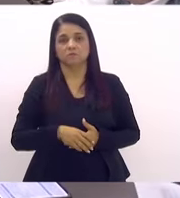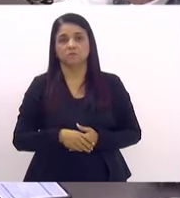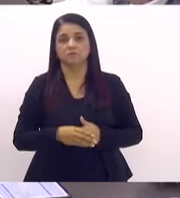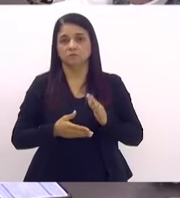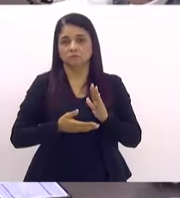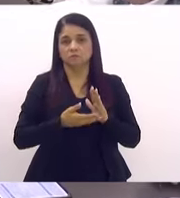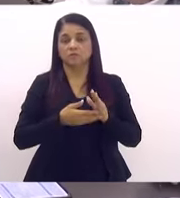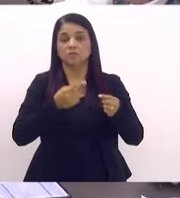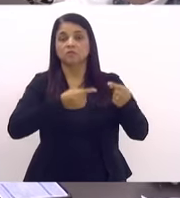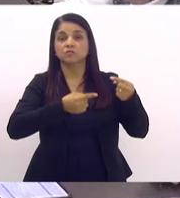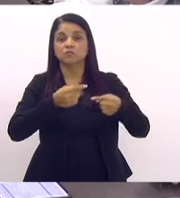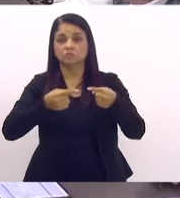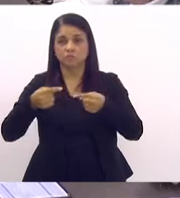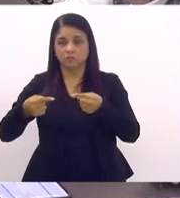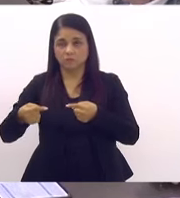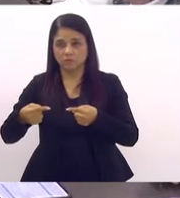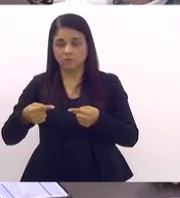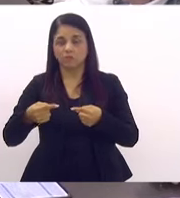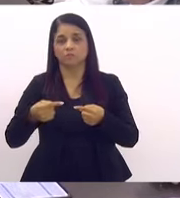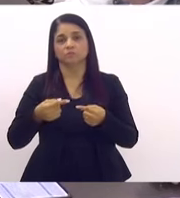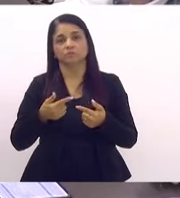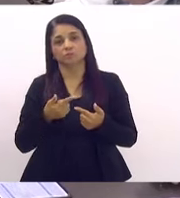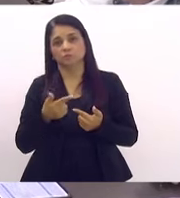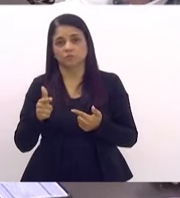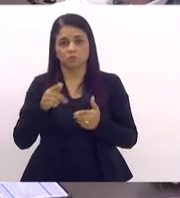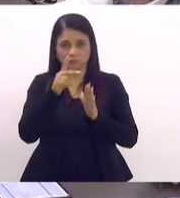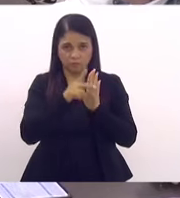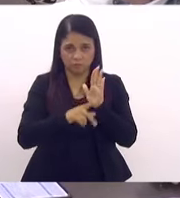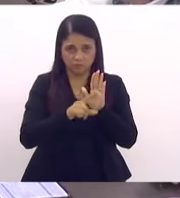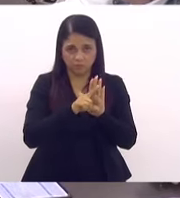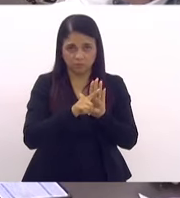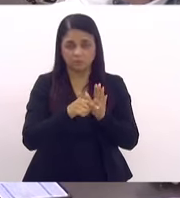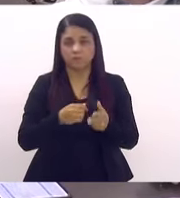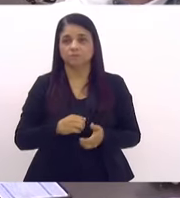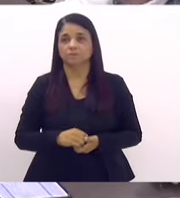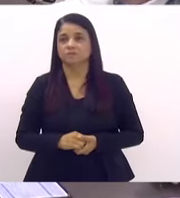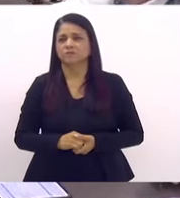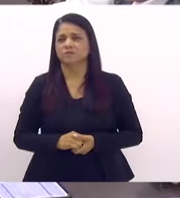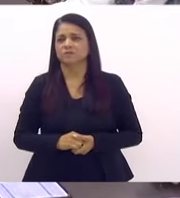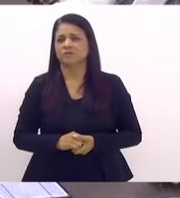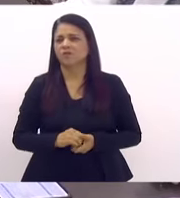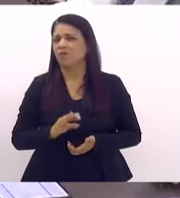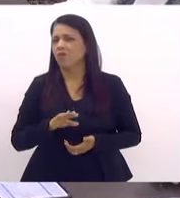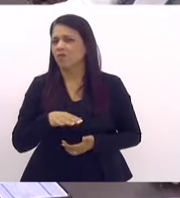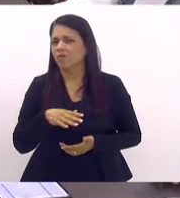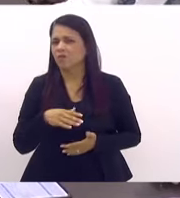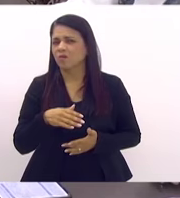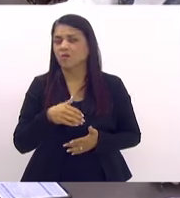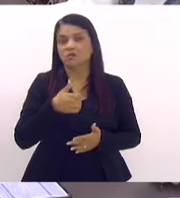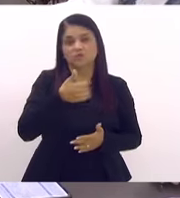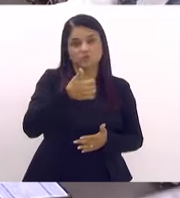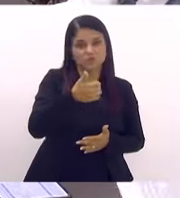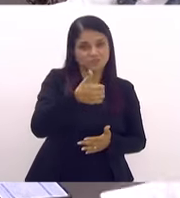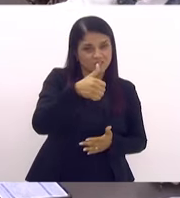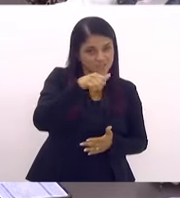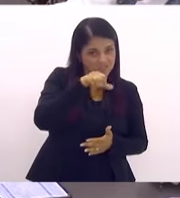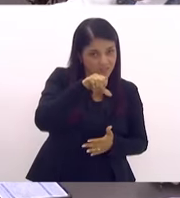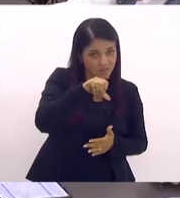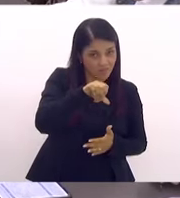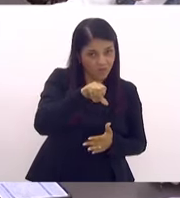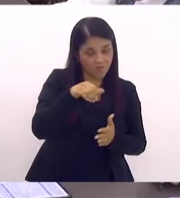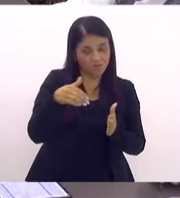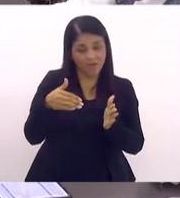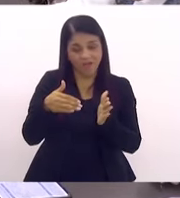Em discussão, os demais projetos. Não... De qual número? É do 19 ao 37. E os